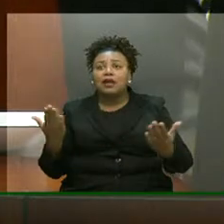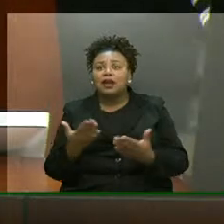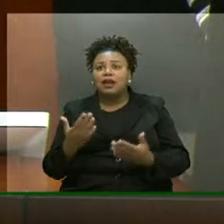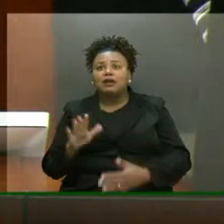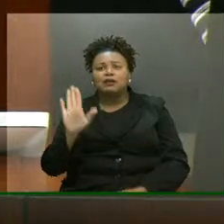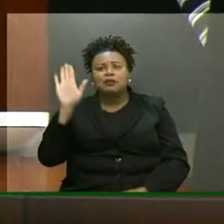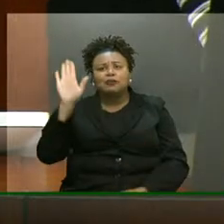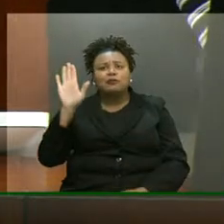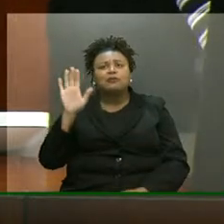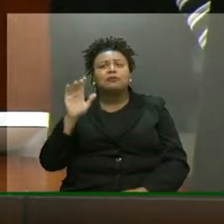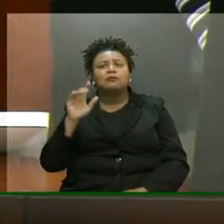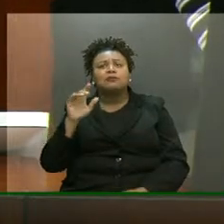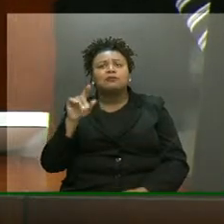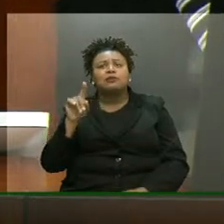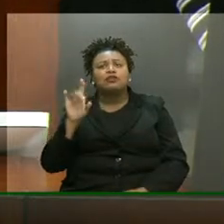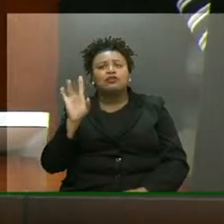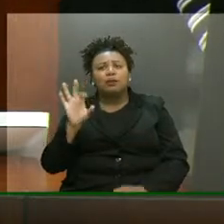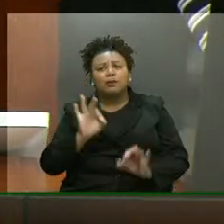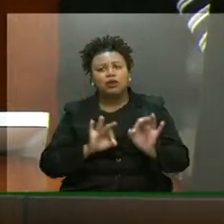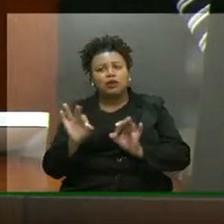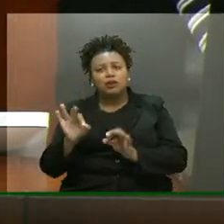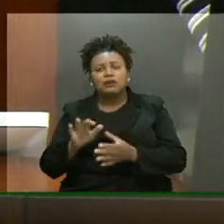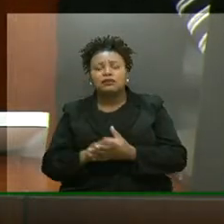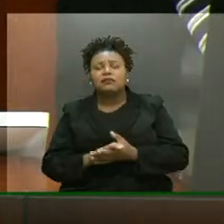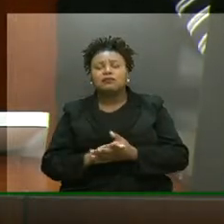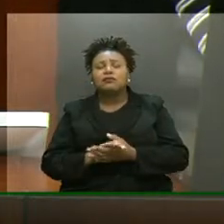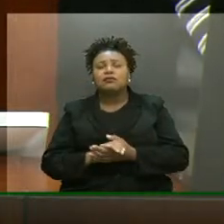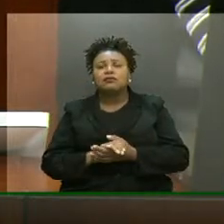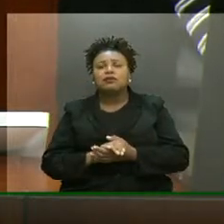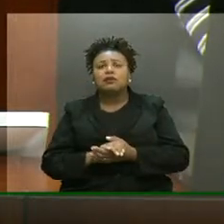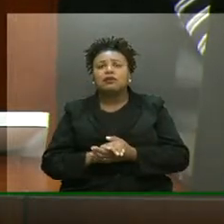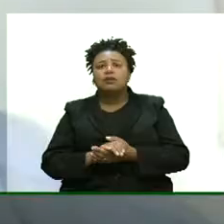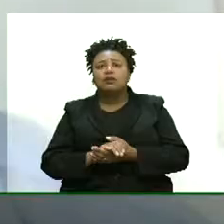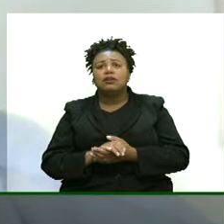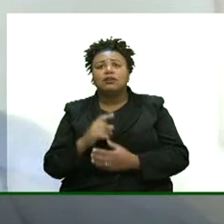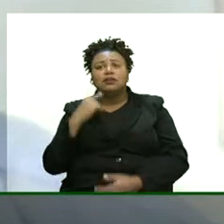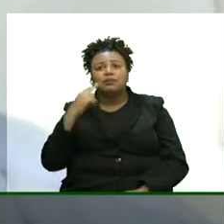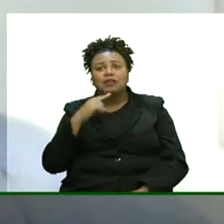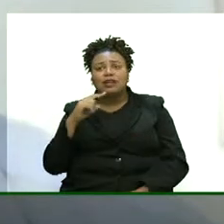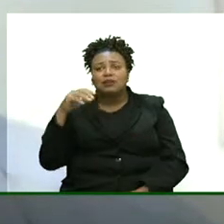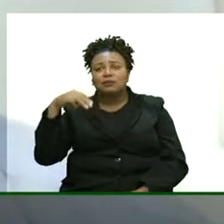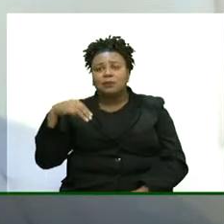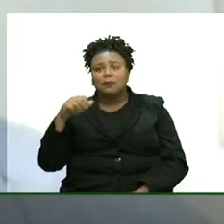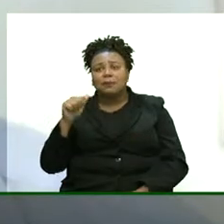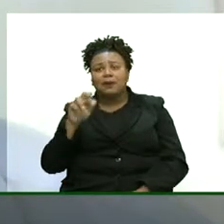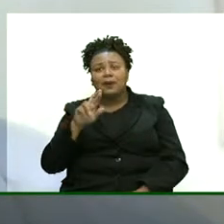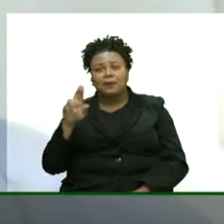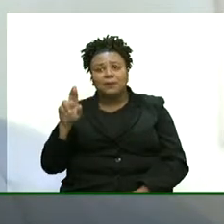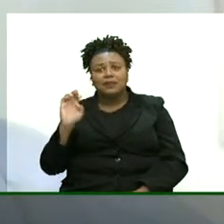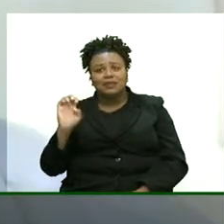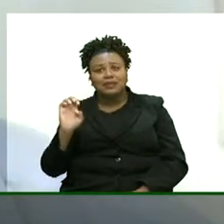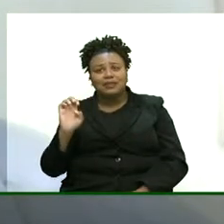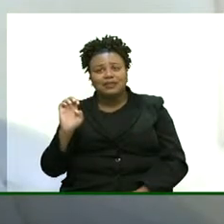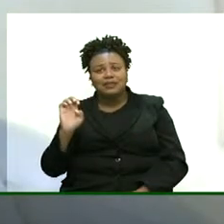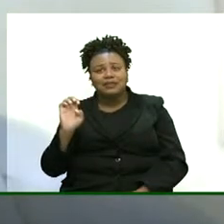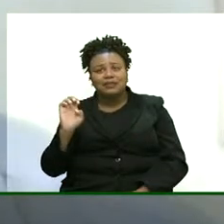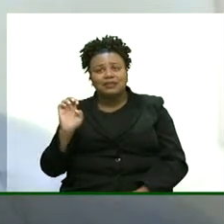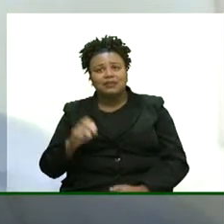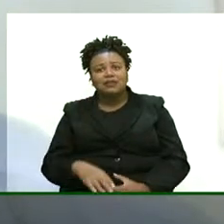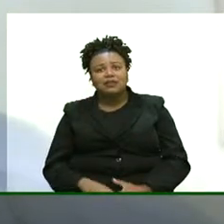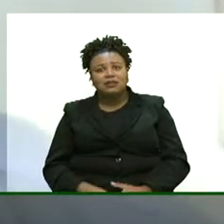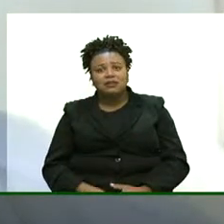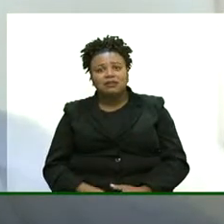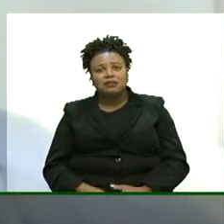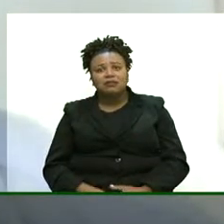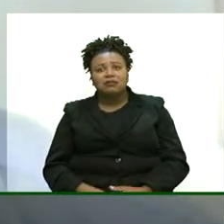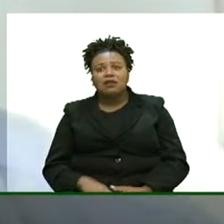Passaremos presidente, a... Presidente, pela ordem. Pois não. Fernando Marrone. Pois não, Marrone.